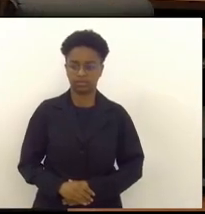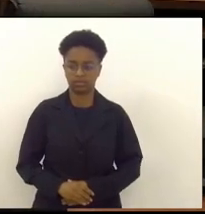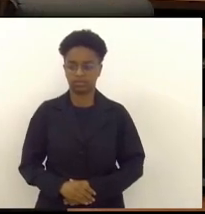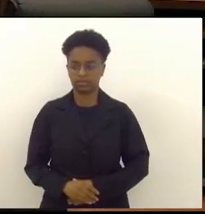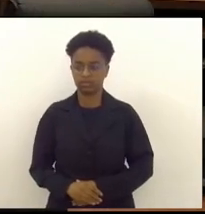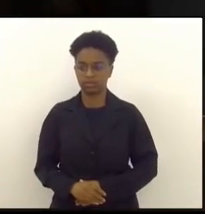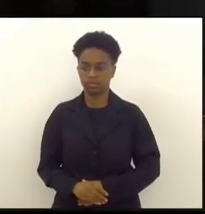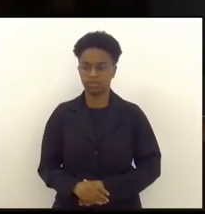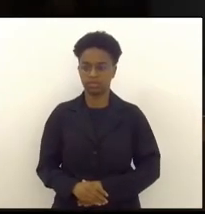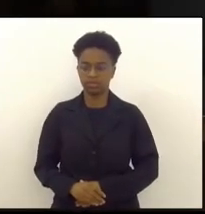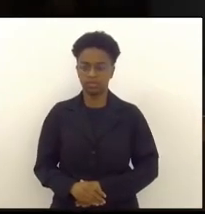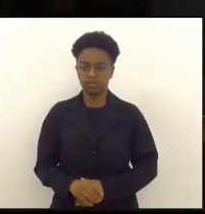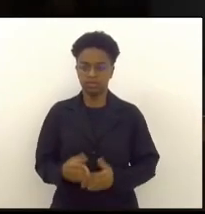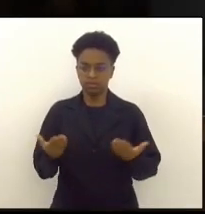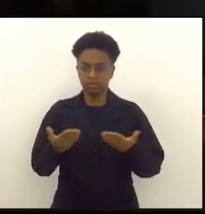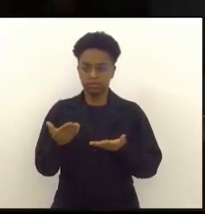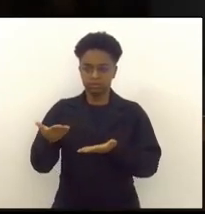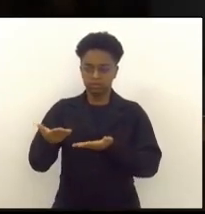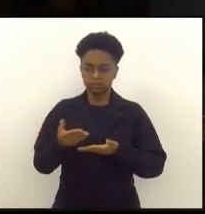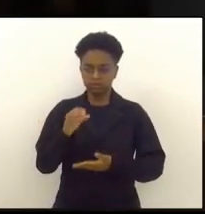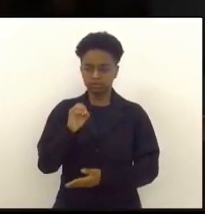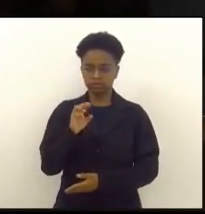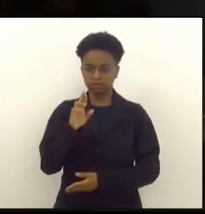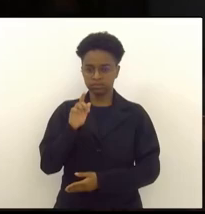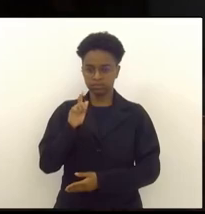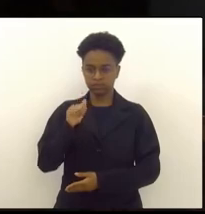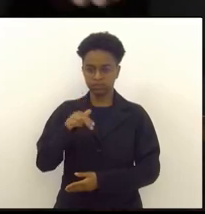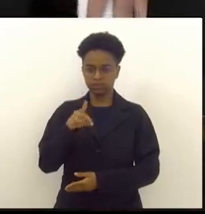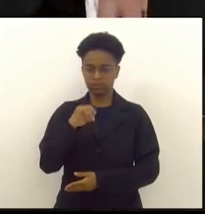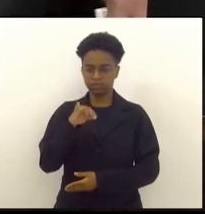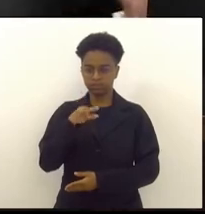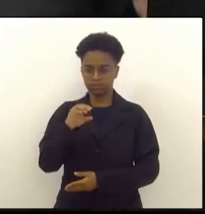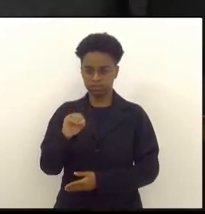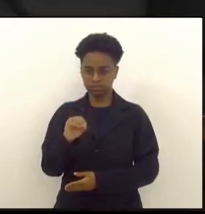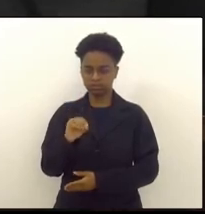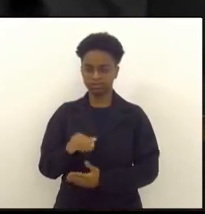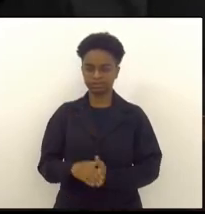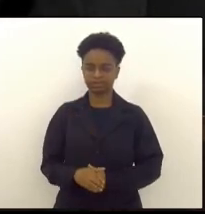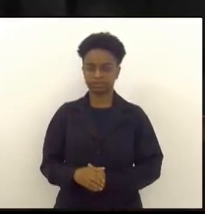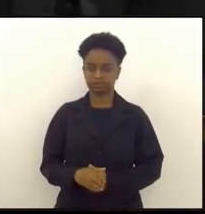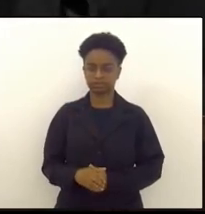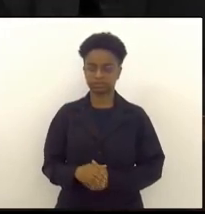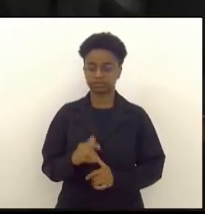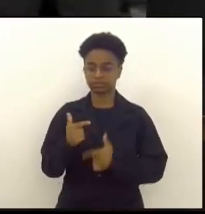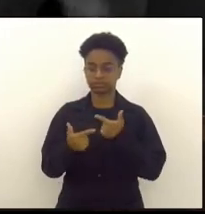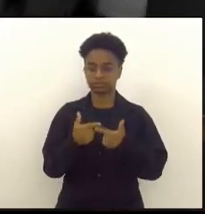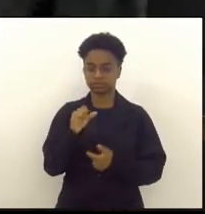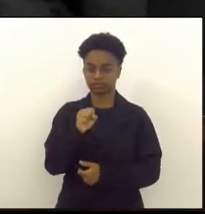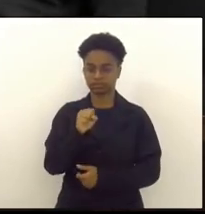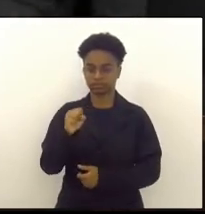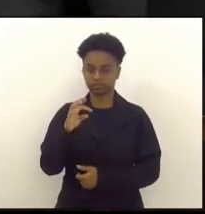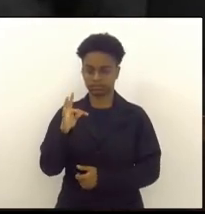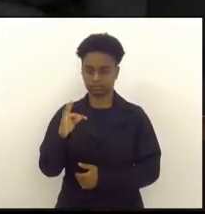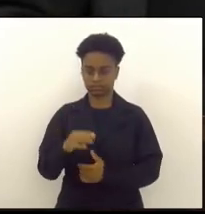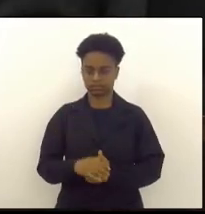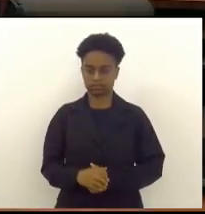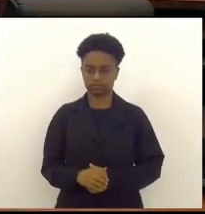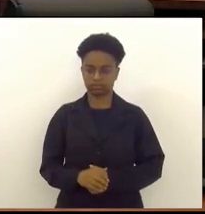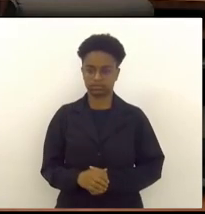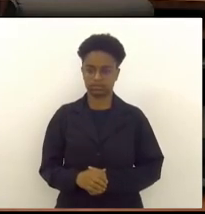Passo agora a palavra para o senhor Orlandino dos Santos, comendador do SST.